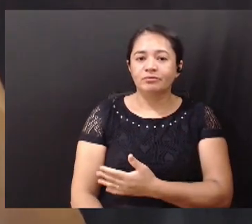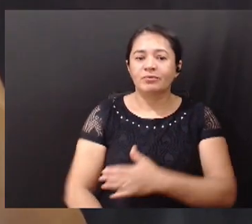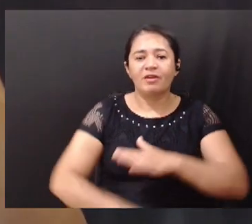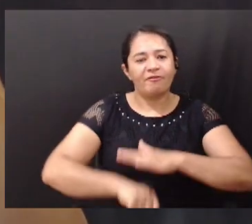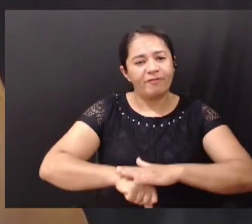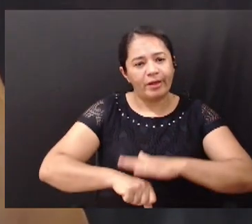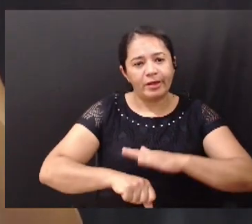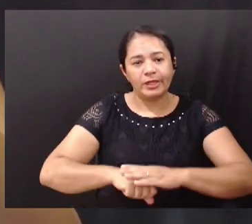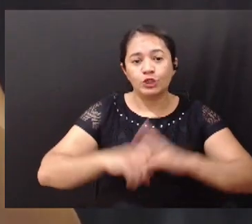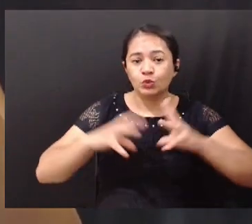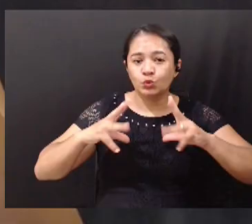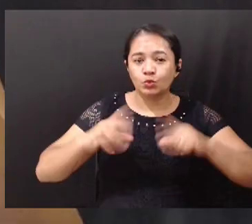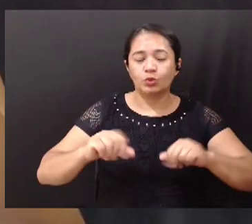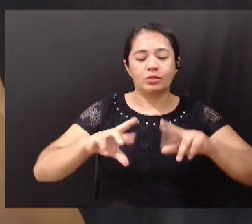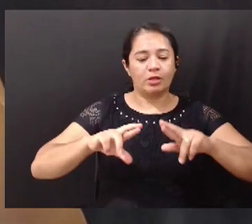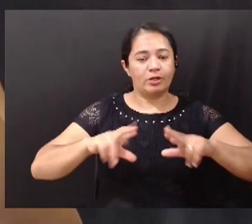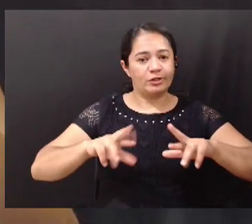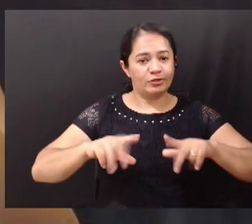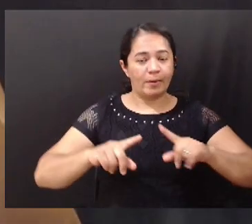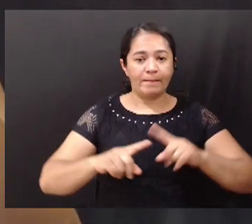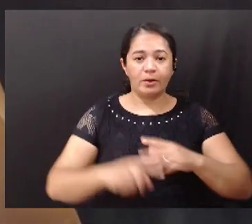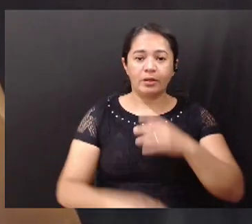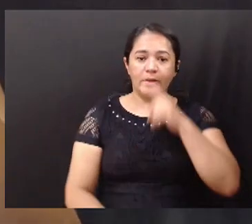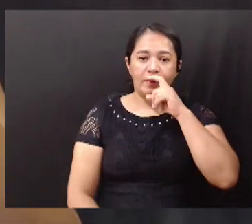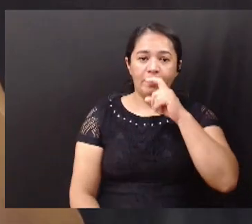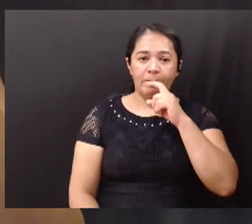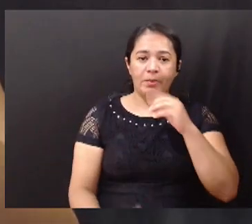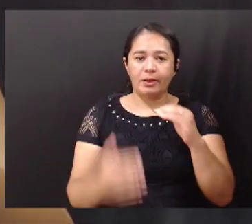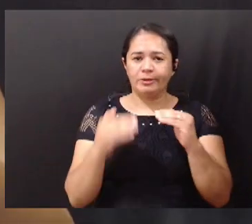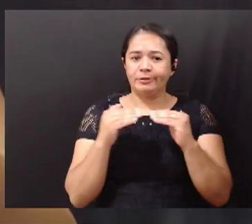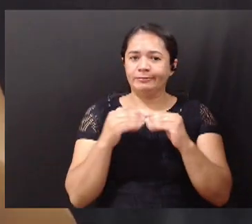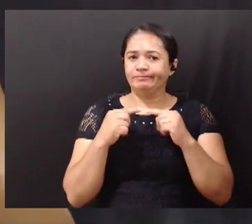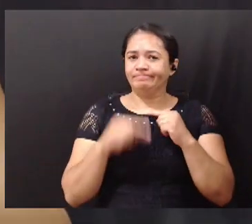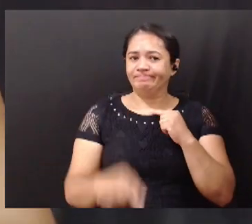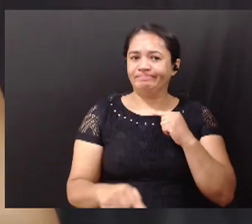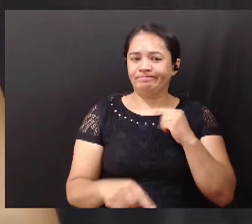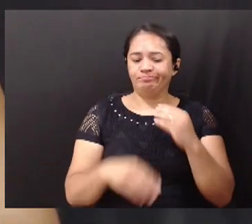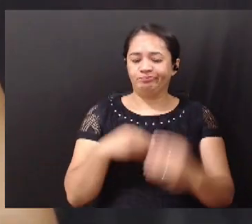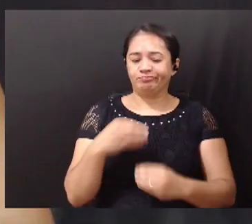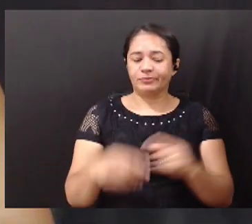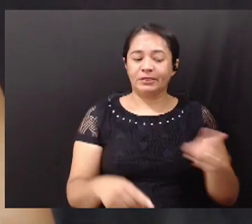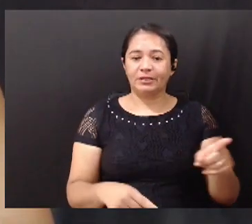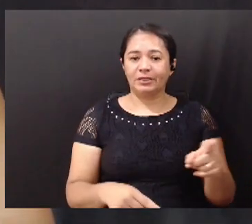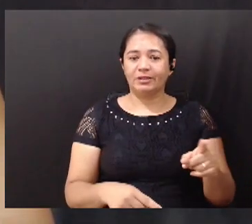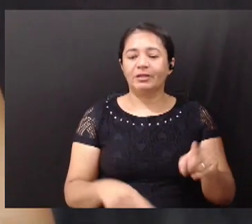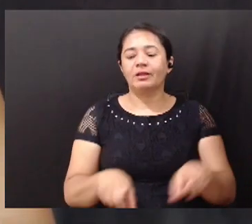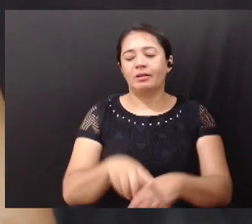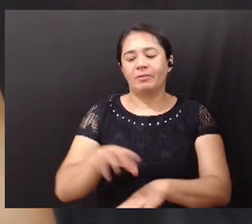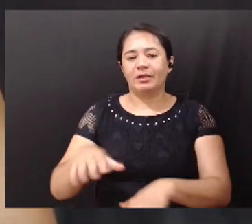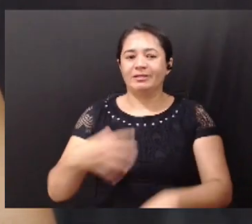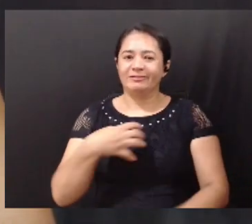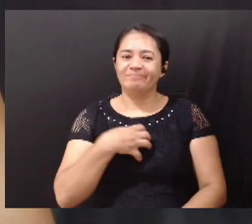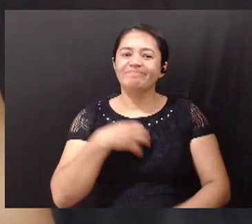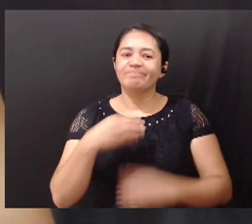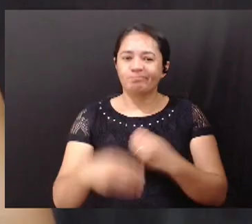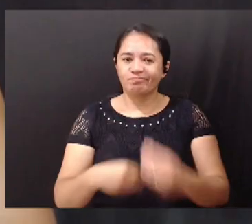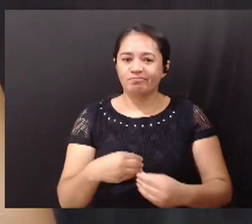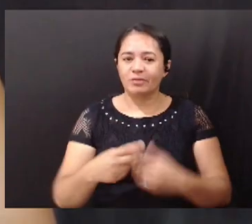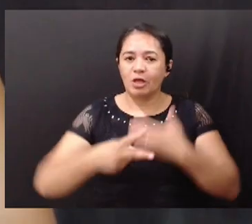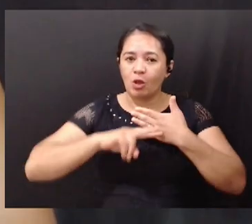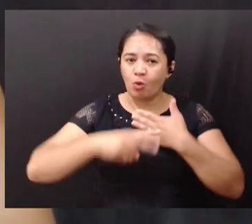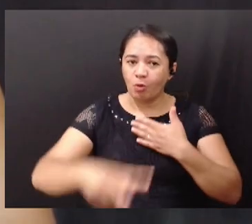pai que não mantém uma coerência ou que está desorganizado, ele vai desorganizar a criança, sim. Isso tem um impacto muito